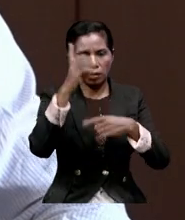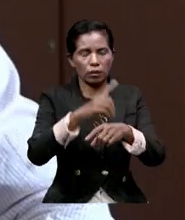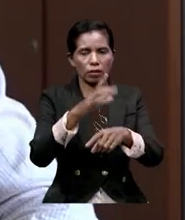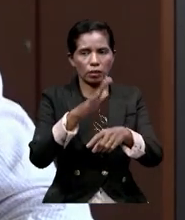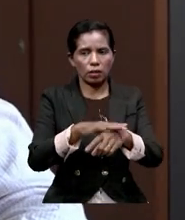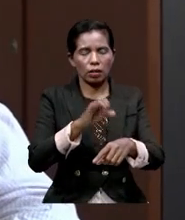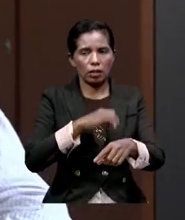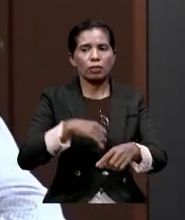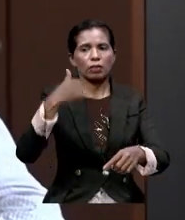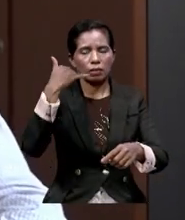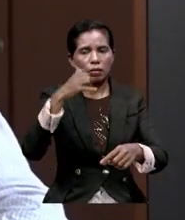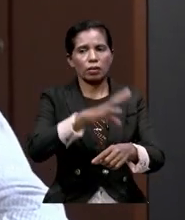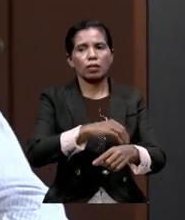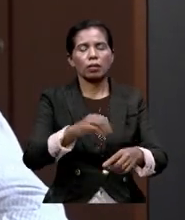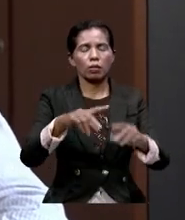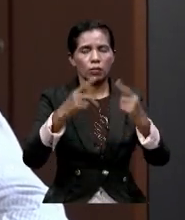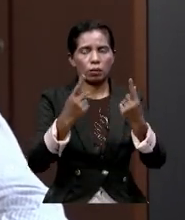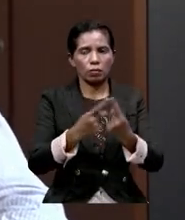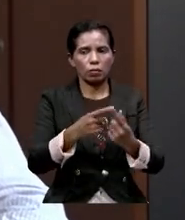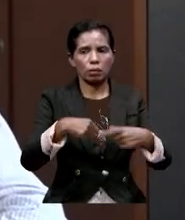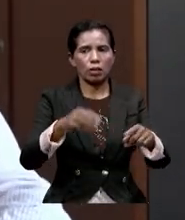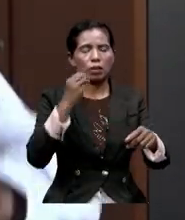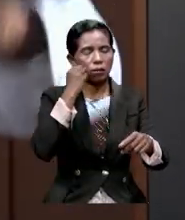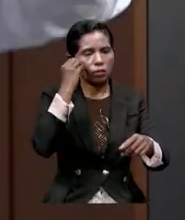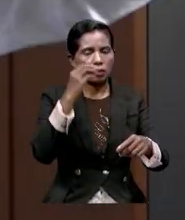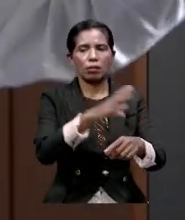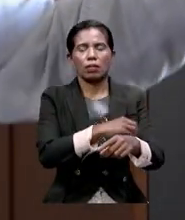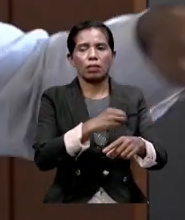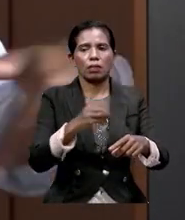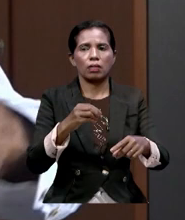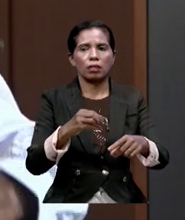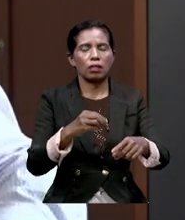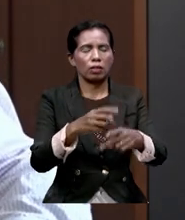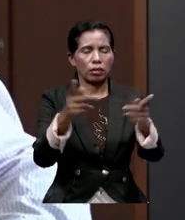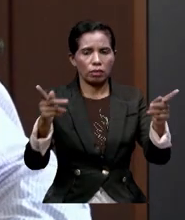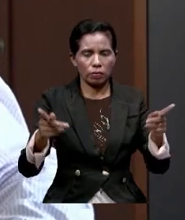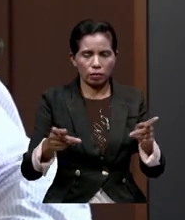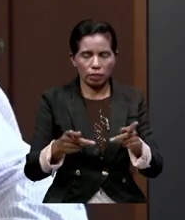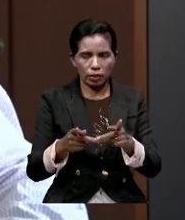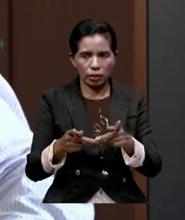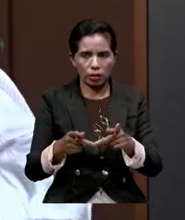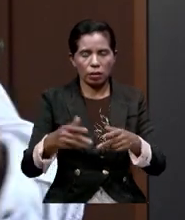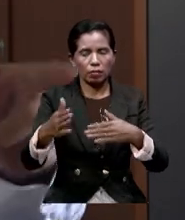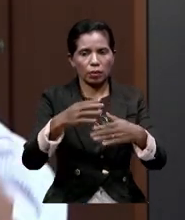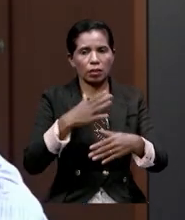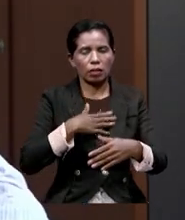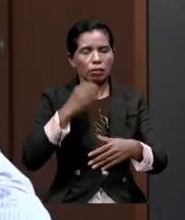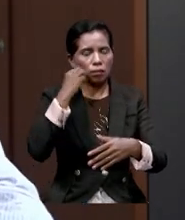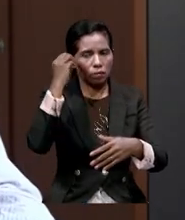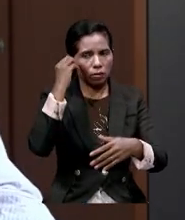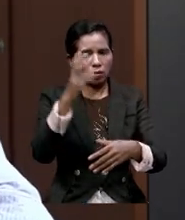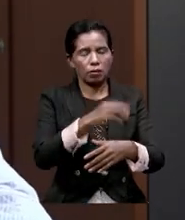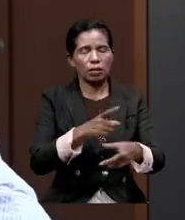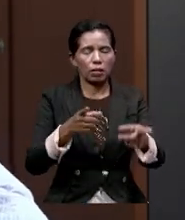ha telefone para equipa baquera se havne umas lá se havne umadi e lingkungan ida be area Sira ne be basic havne umane rehot